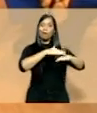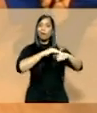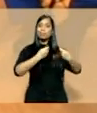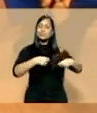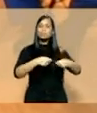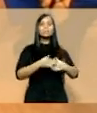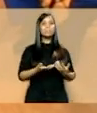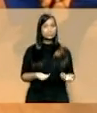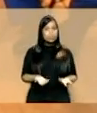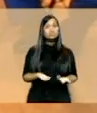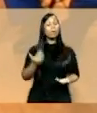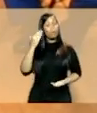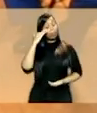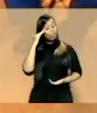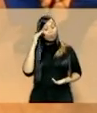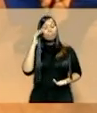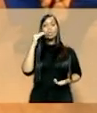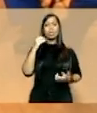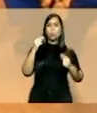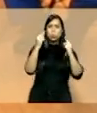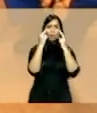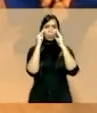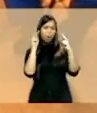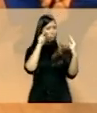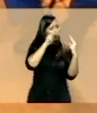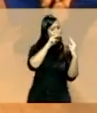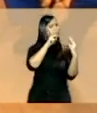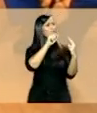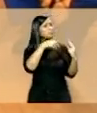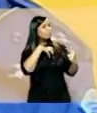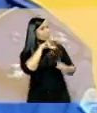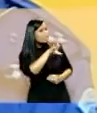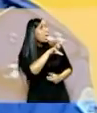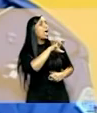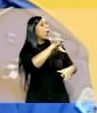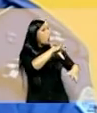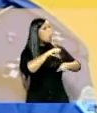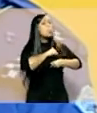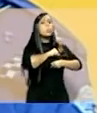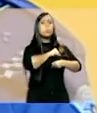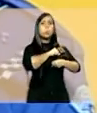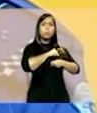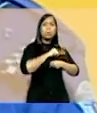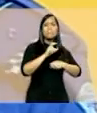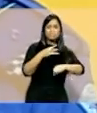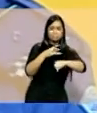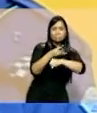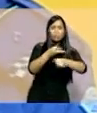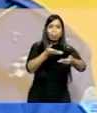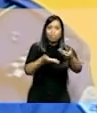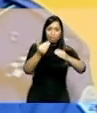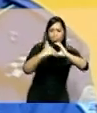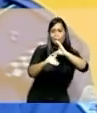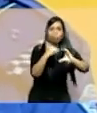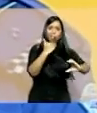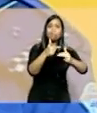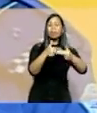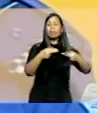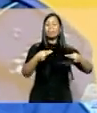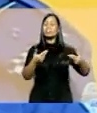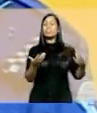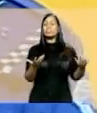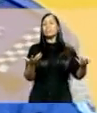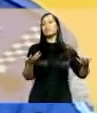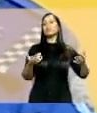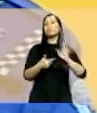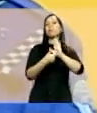Exatamente. Ali. Eu preciso me entender com as pessoas, olhar no olho delas, saber o que elas sentem. Eu vivo por mensagem, eu vivo por situações que